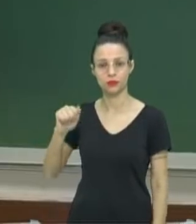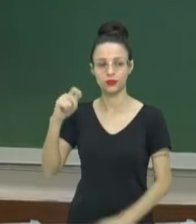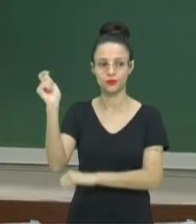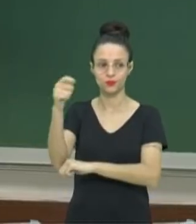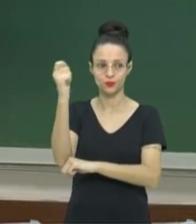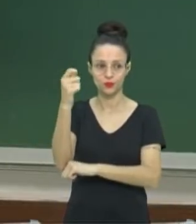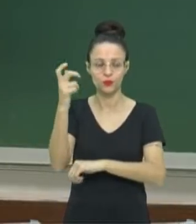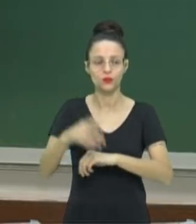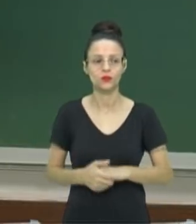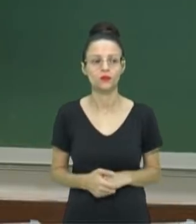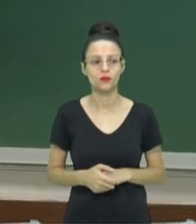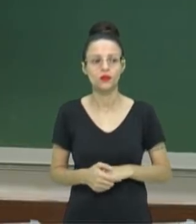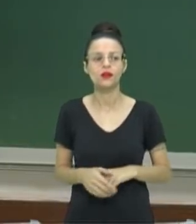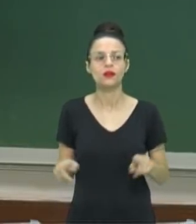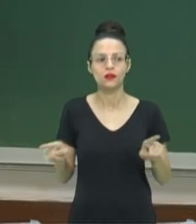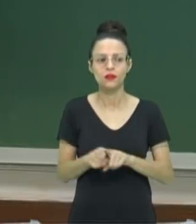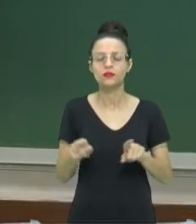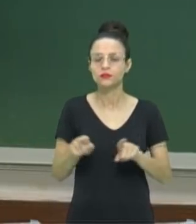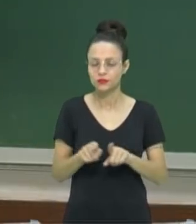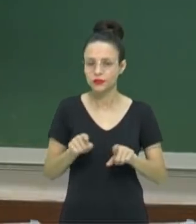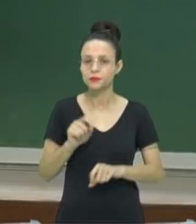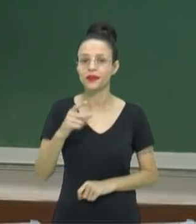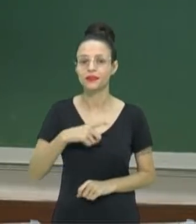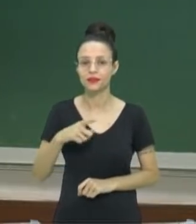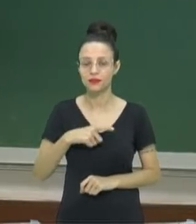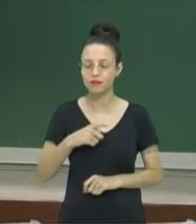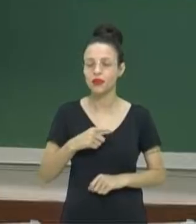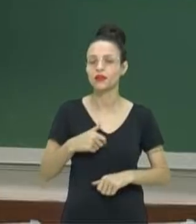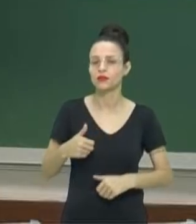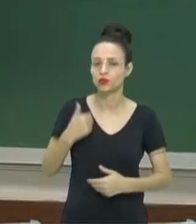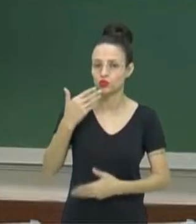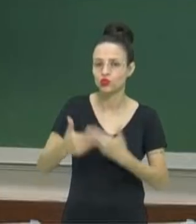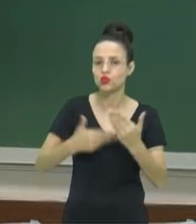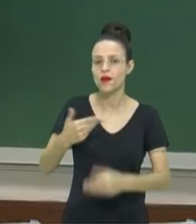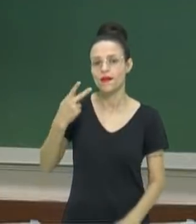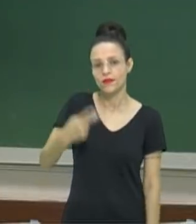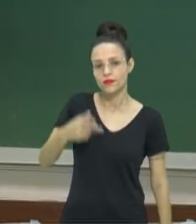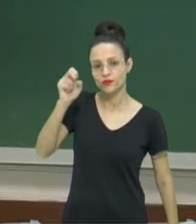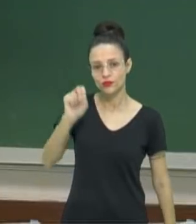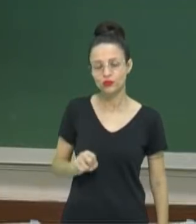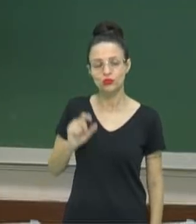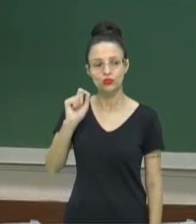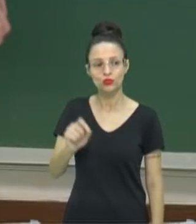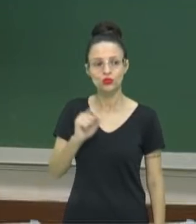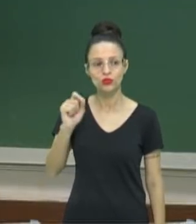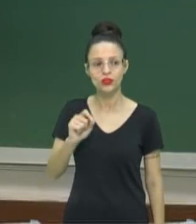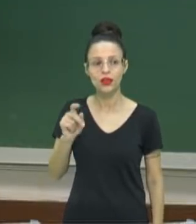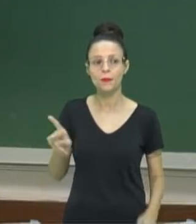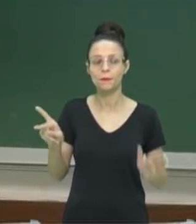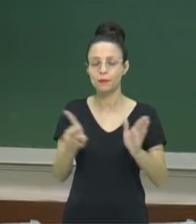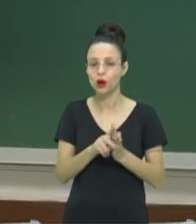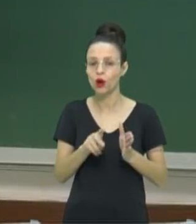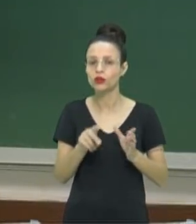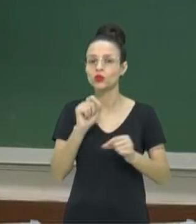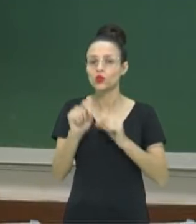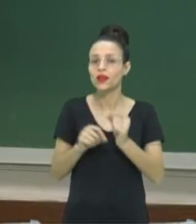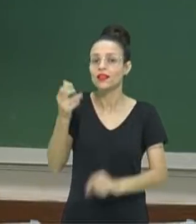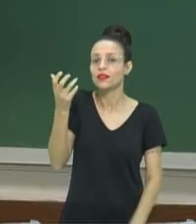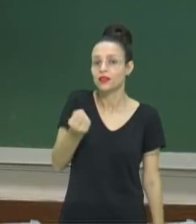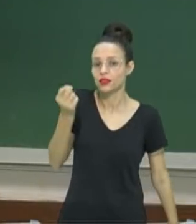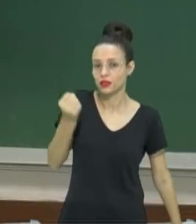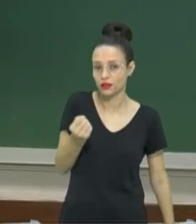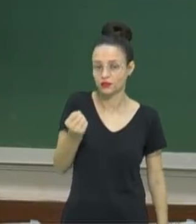pecuária intensiva também é bastante desenvolvida na região sul e, neste caso, é destinada à produção de